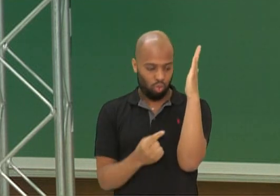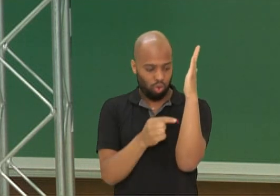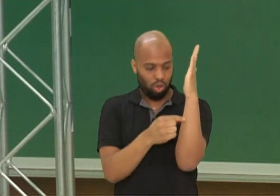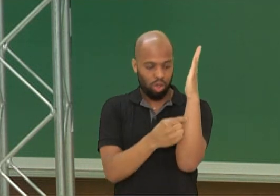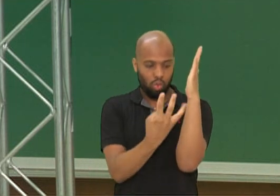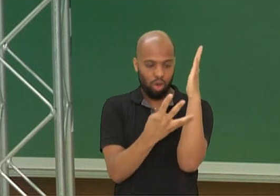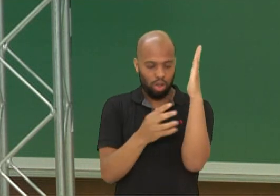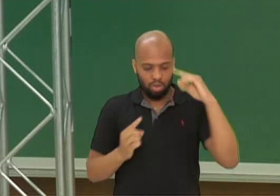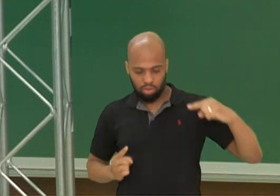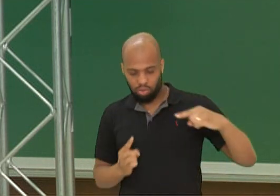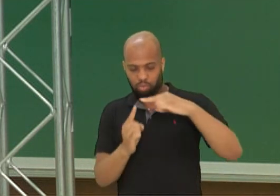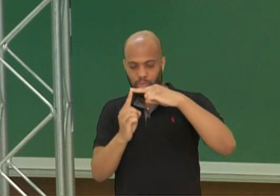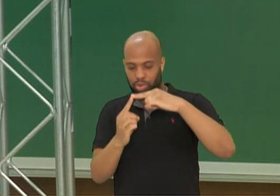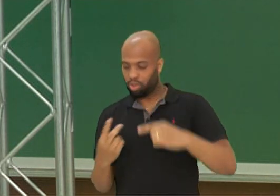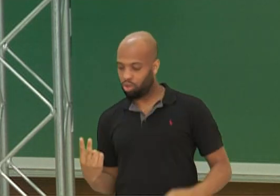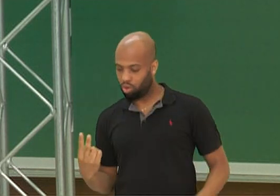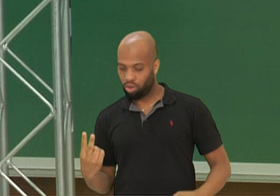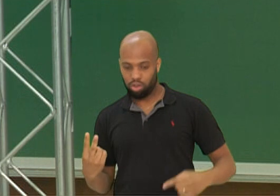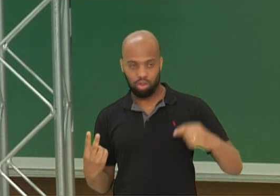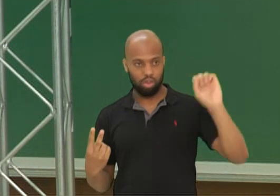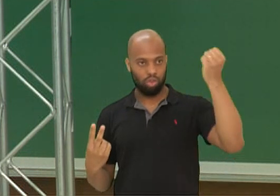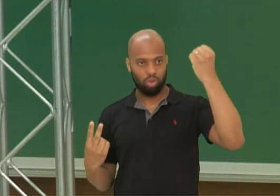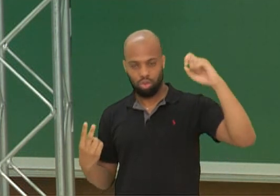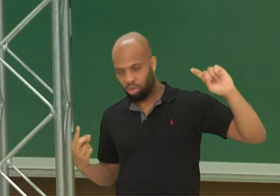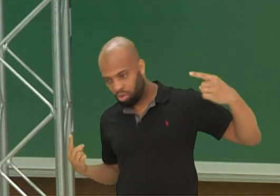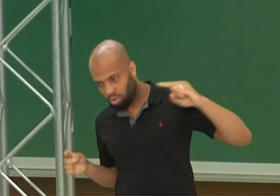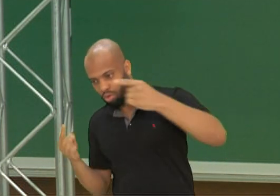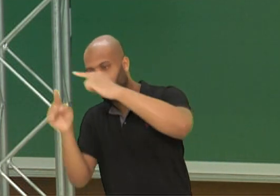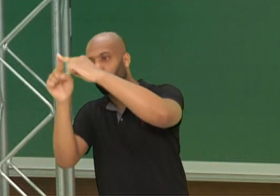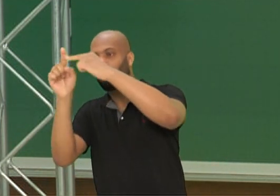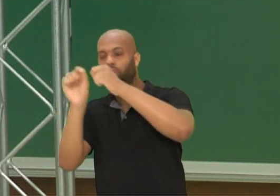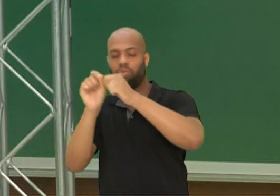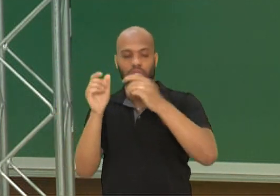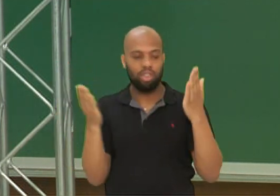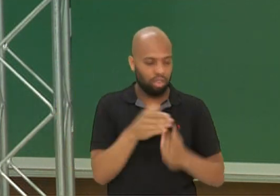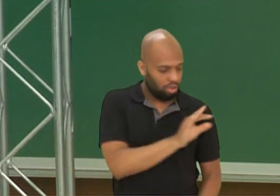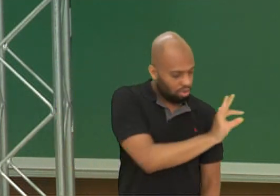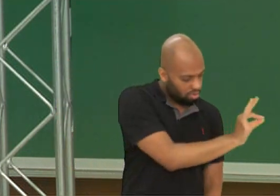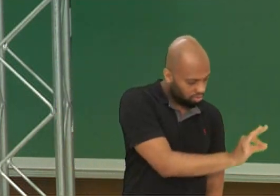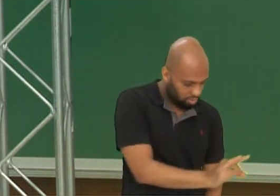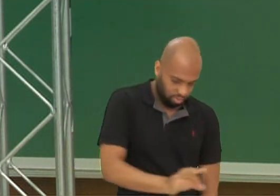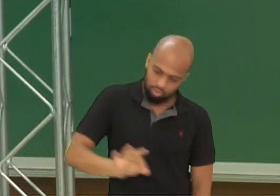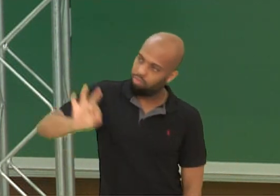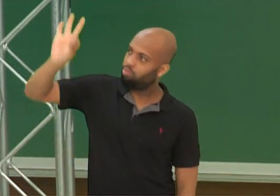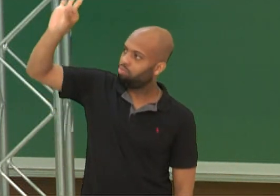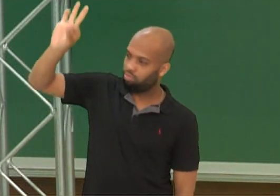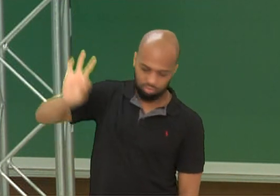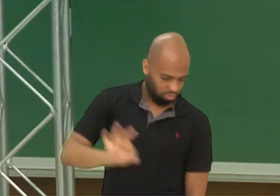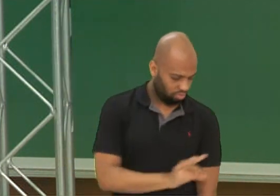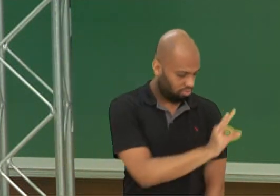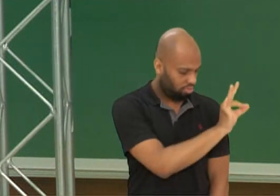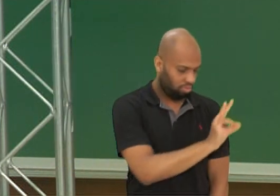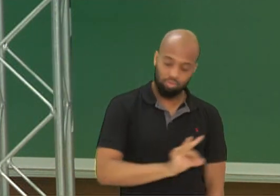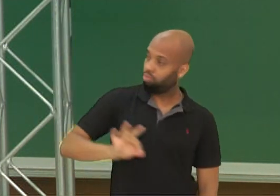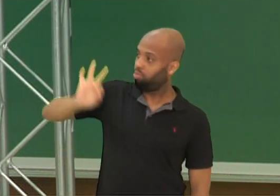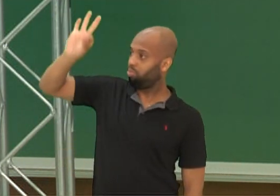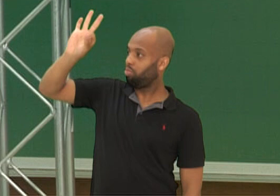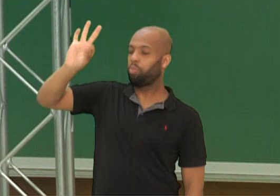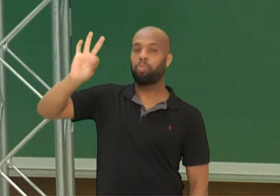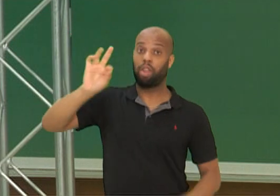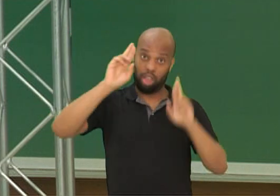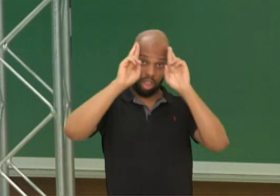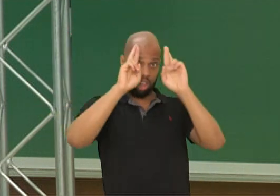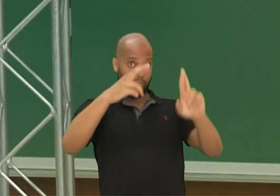8. E aí é só desenhar a linha respeitando o modelo